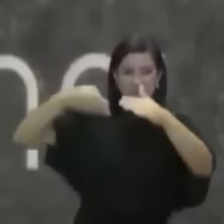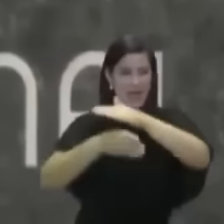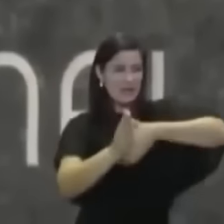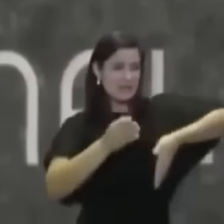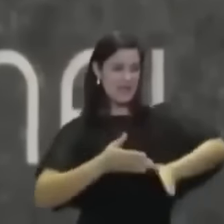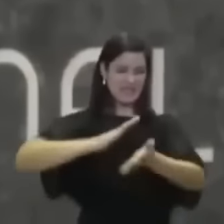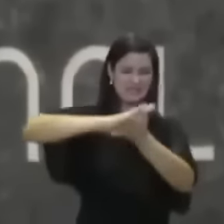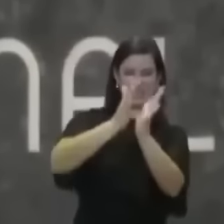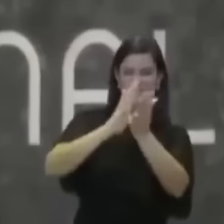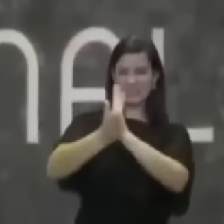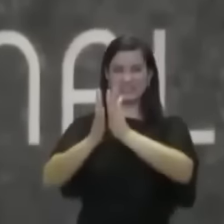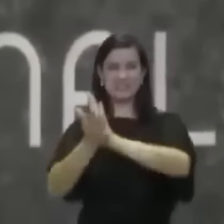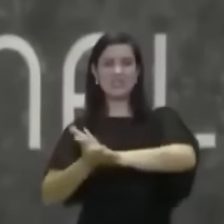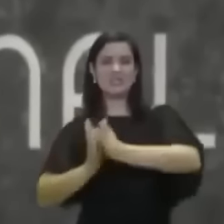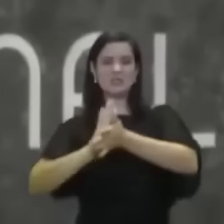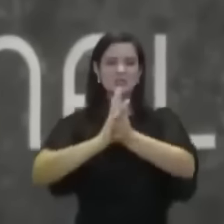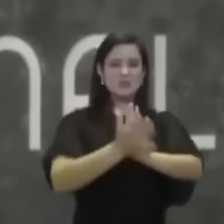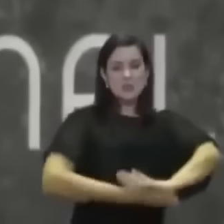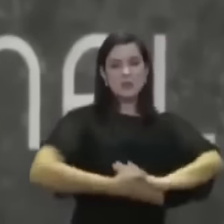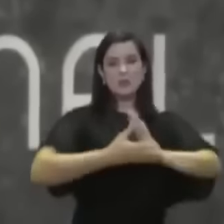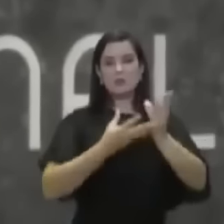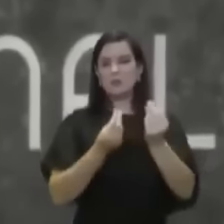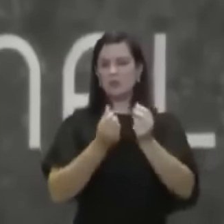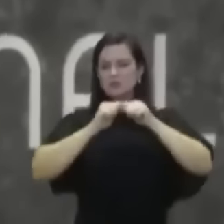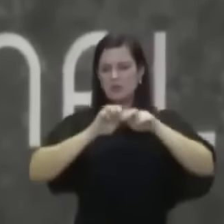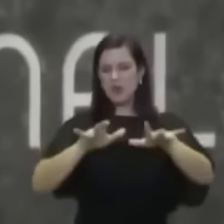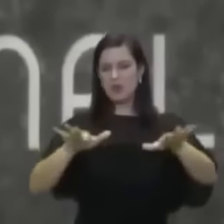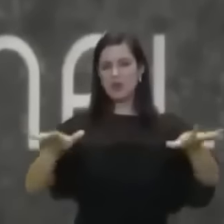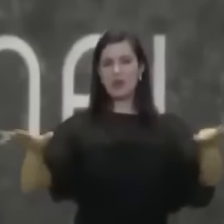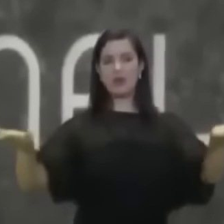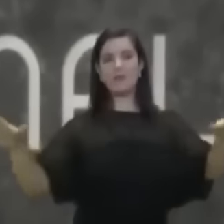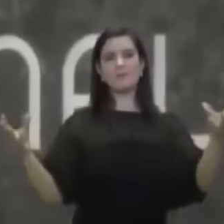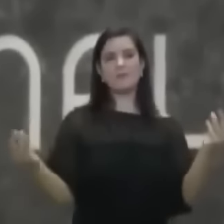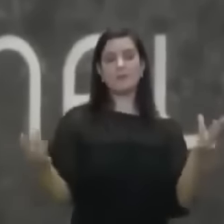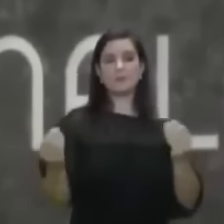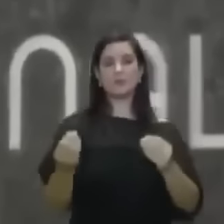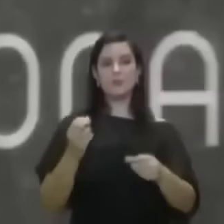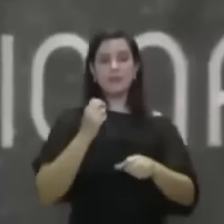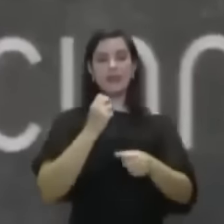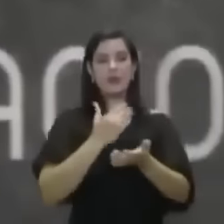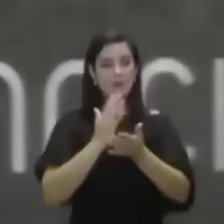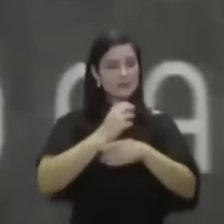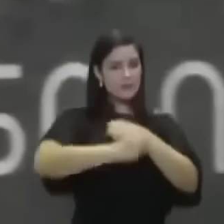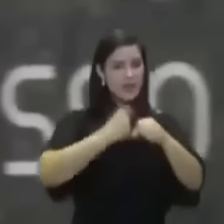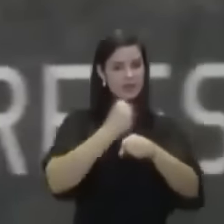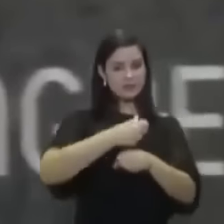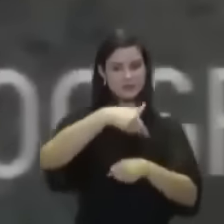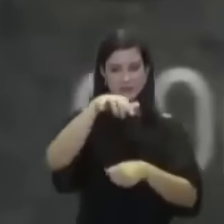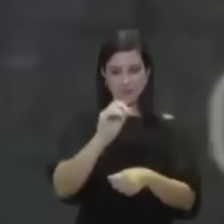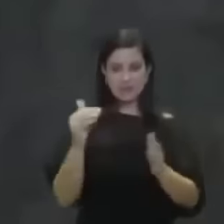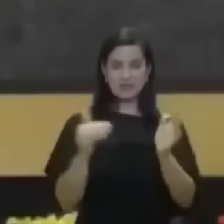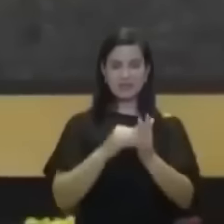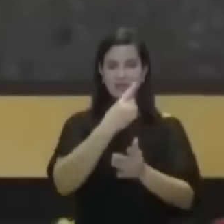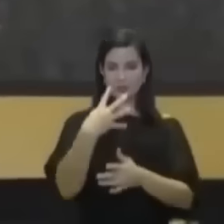e promovendo a maior dispersão, a maior diáspora de todos os tempos, desde o ano 70 a 14